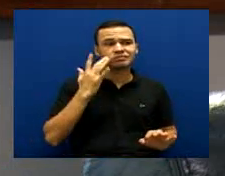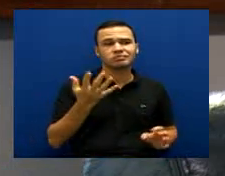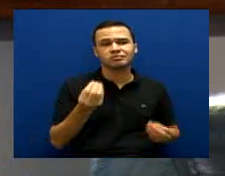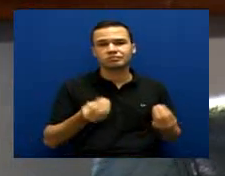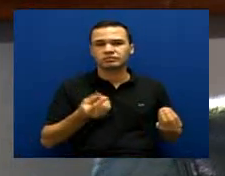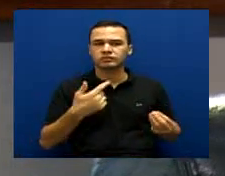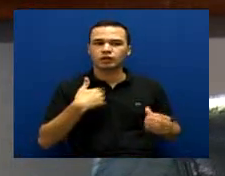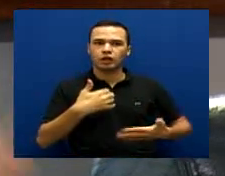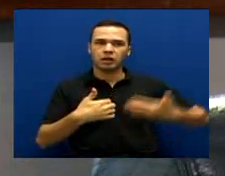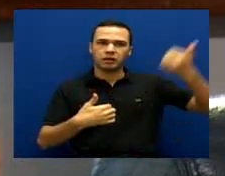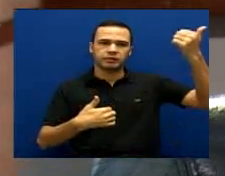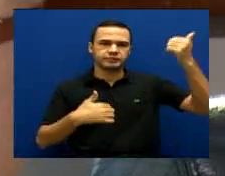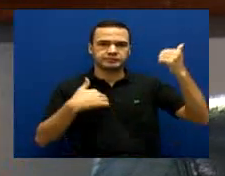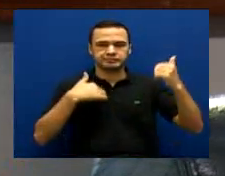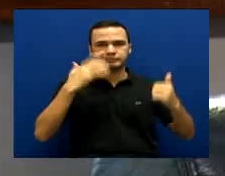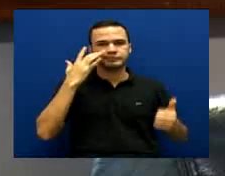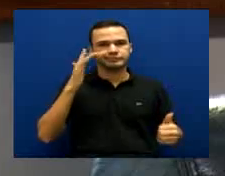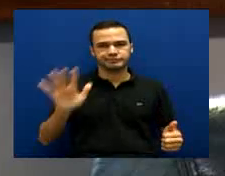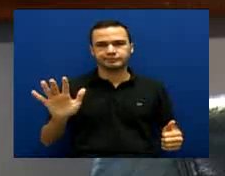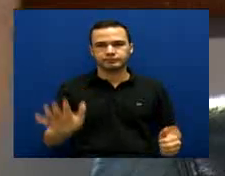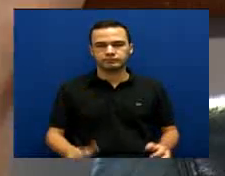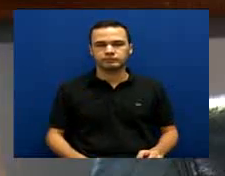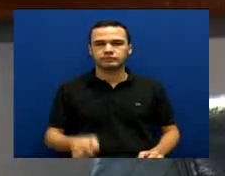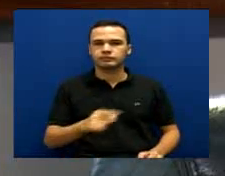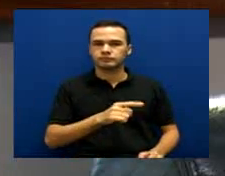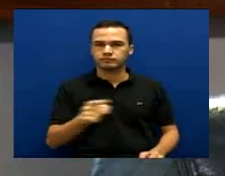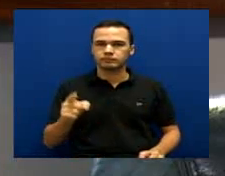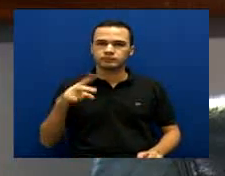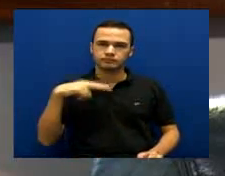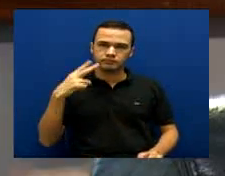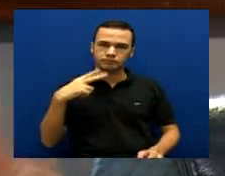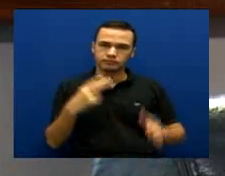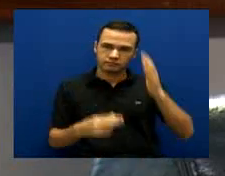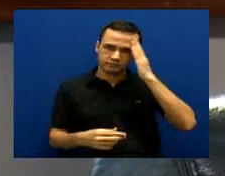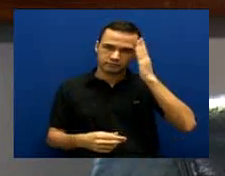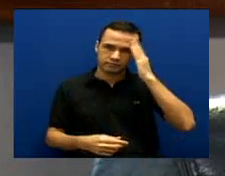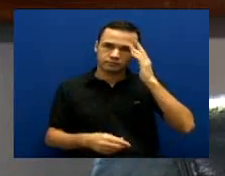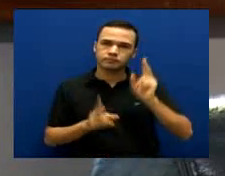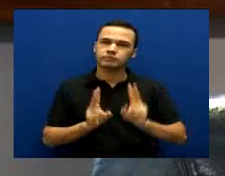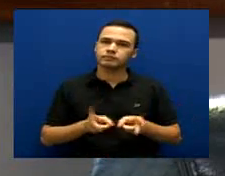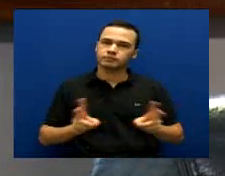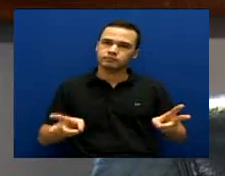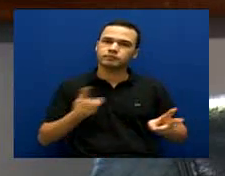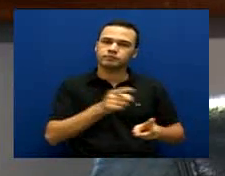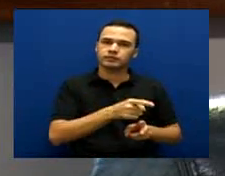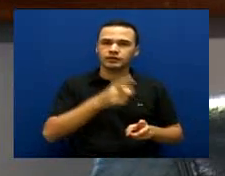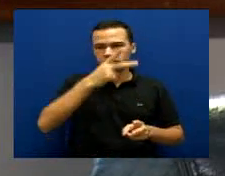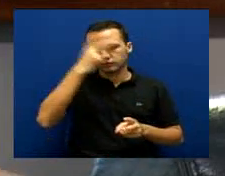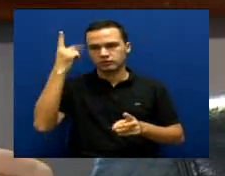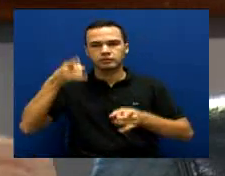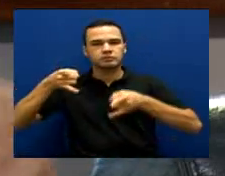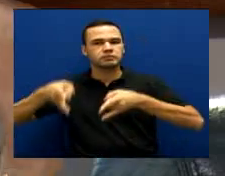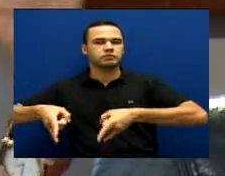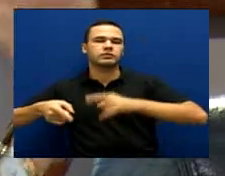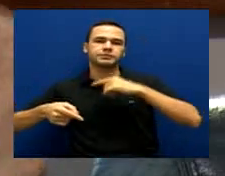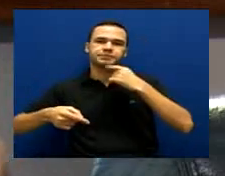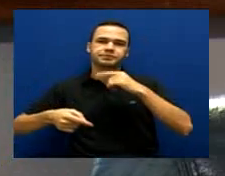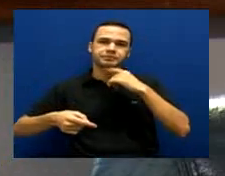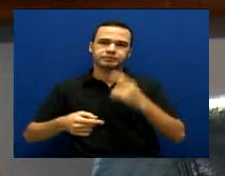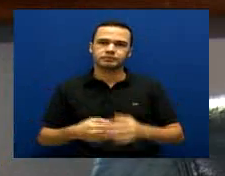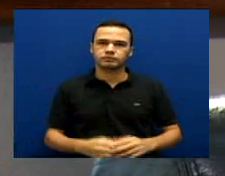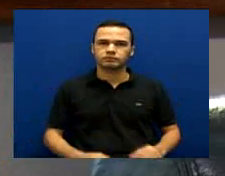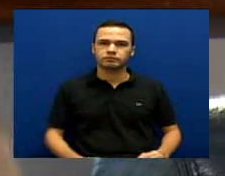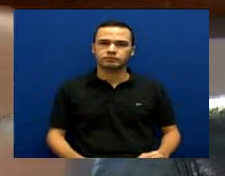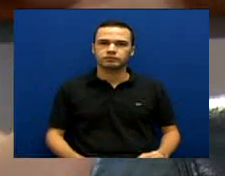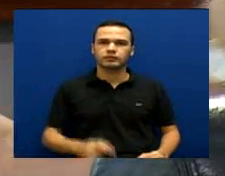de que melhore a situação porque não melhorou continua não havendo internações continua havendo